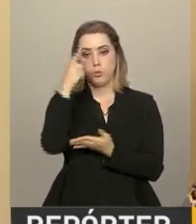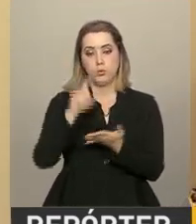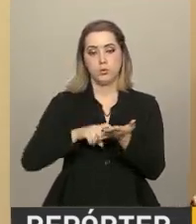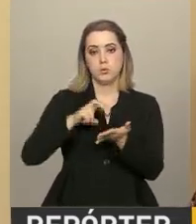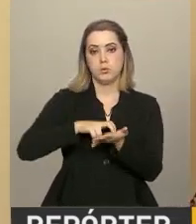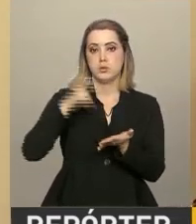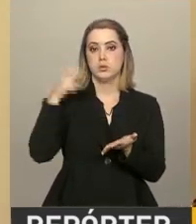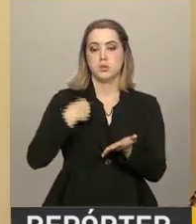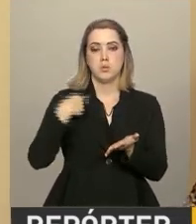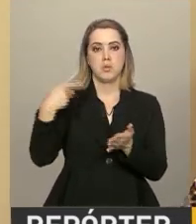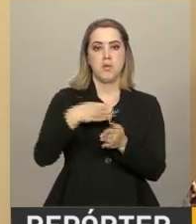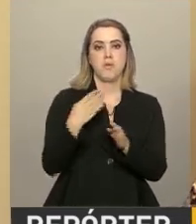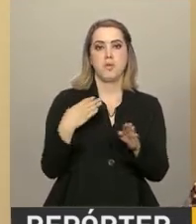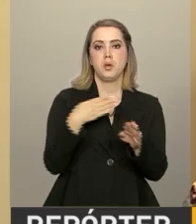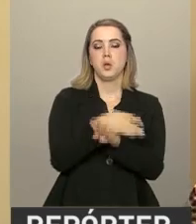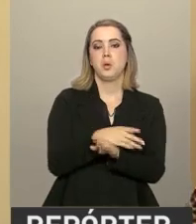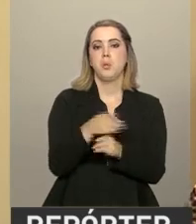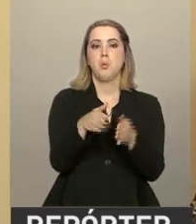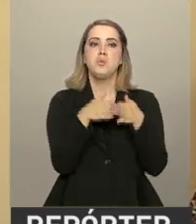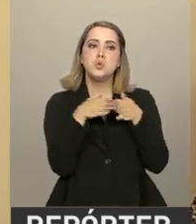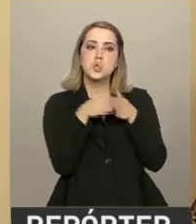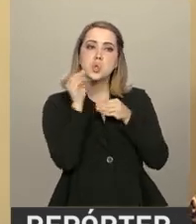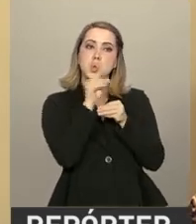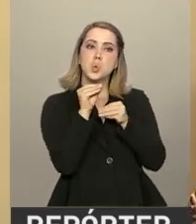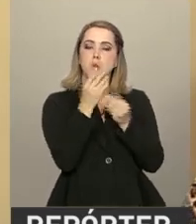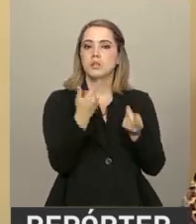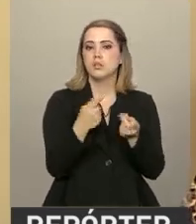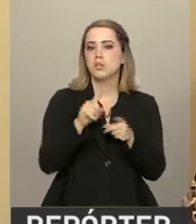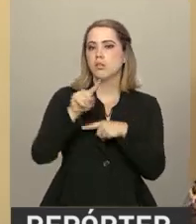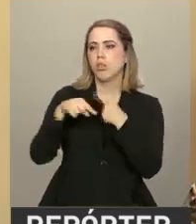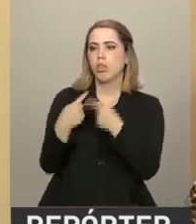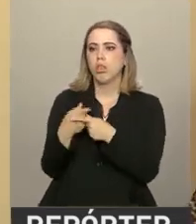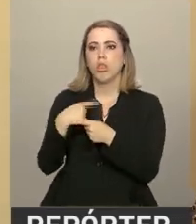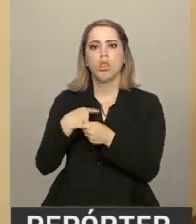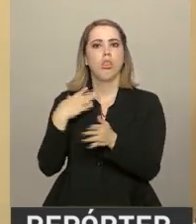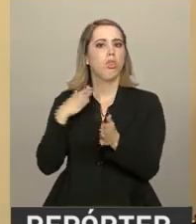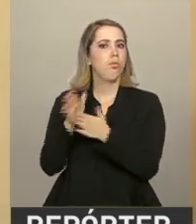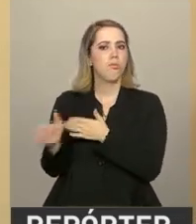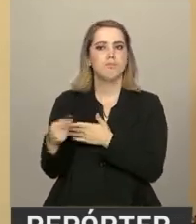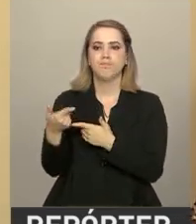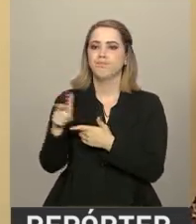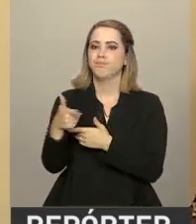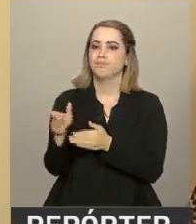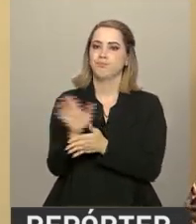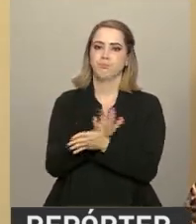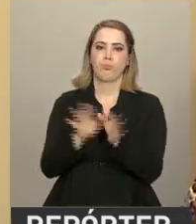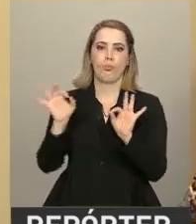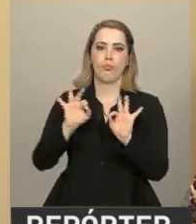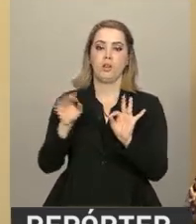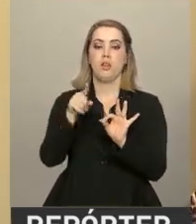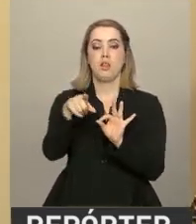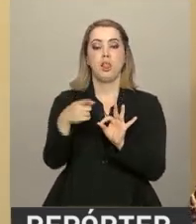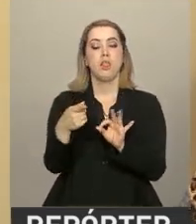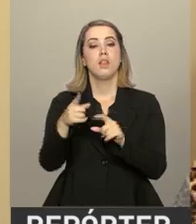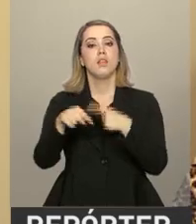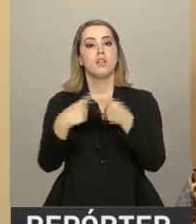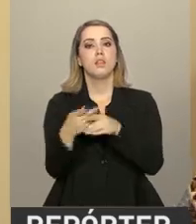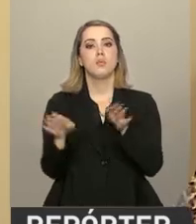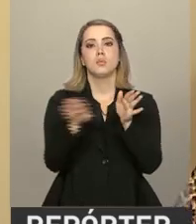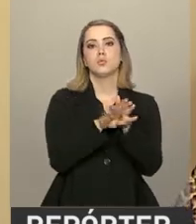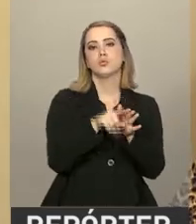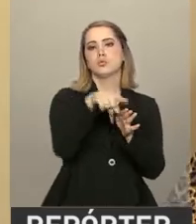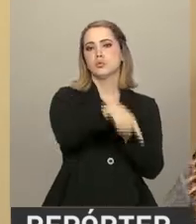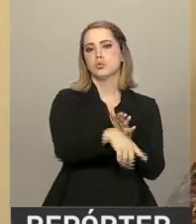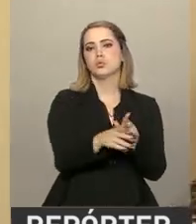consulta chegava aqui ficava até 8 8:30 ia embora não conseguia nada e depois que esses médicos chegaram tudo